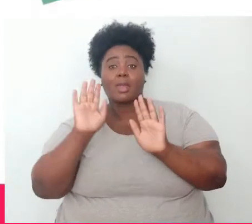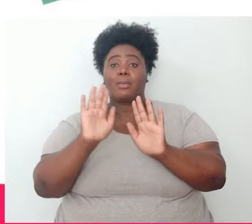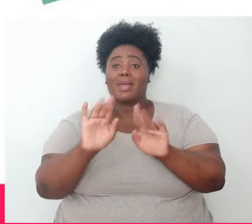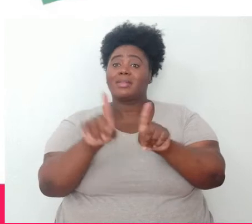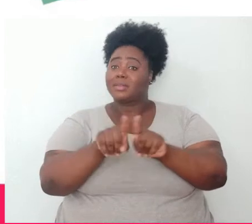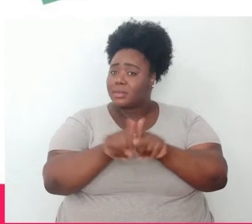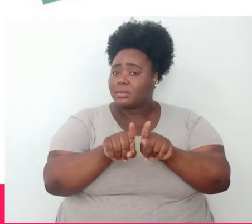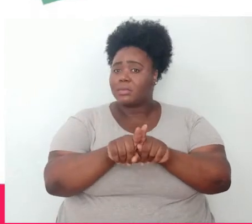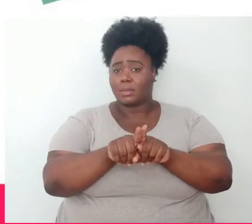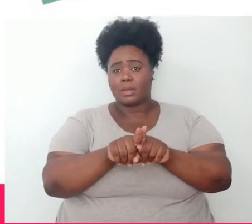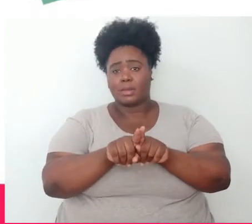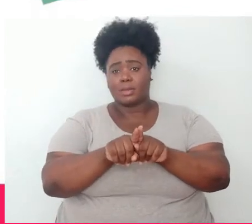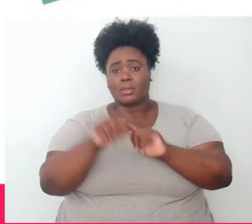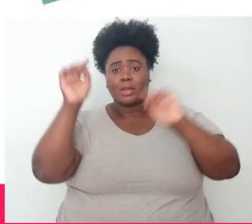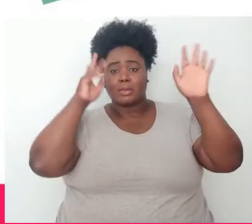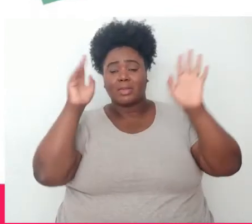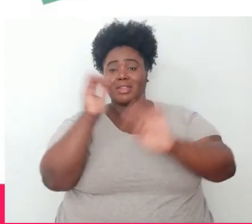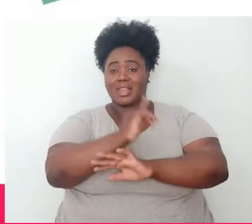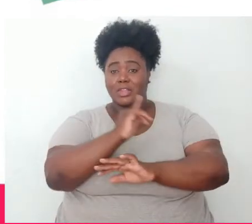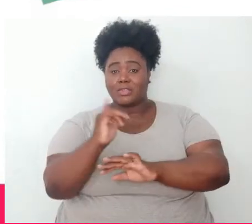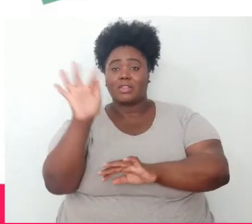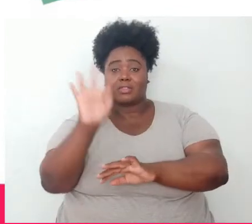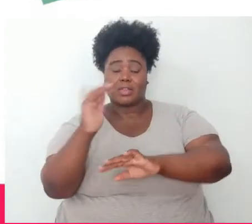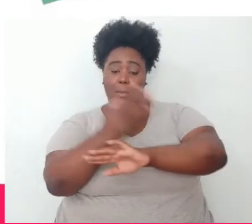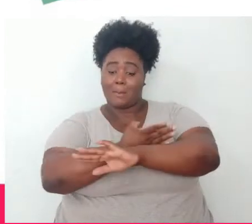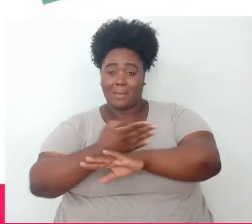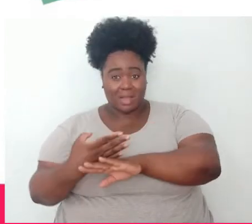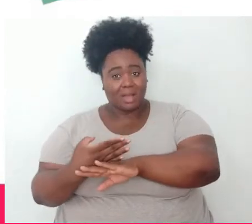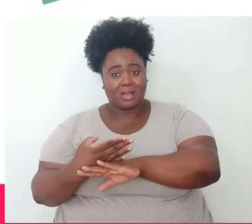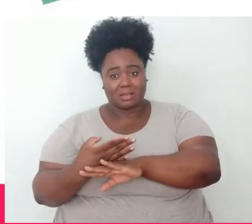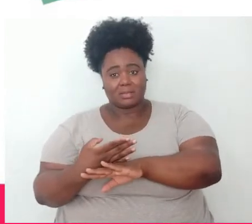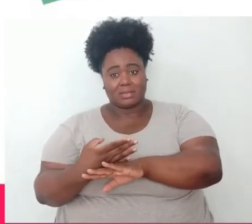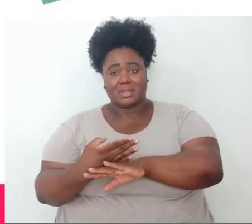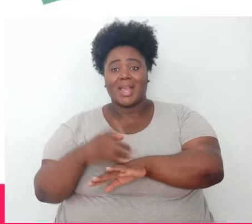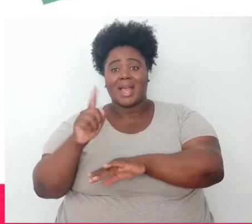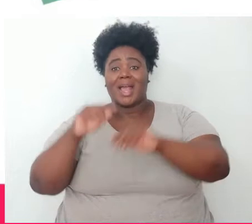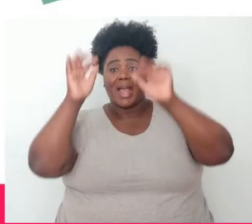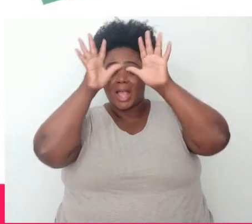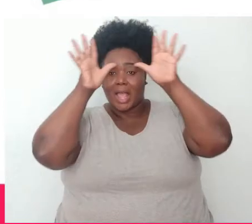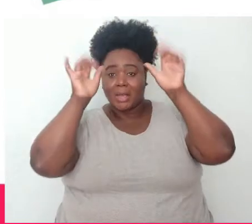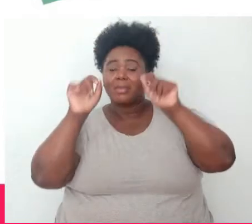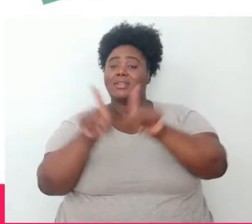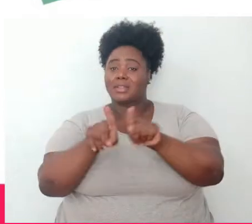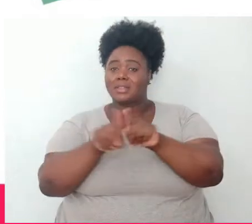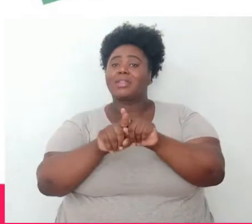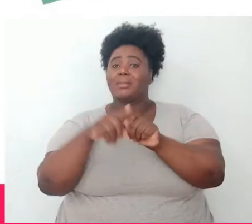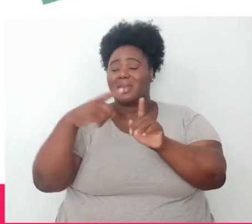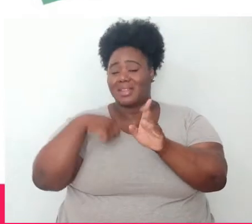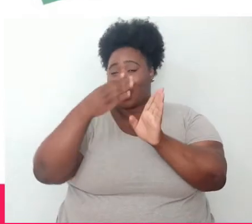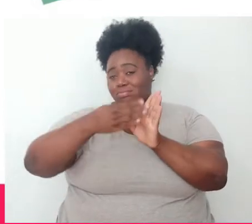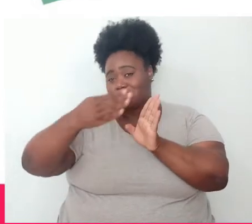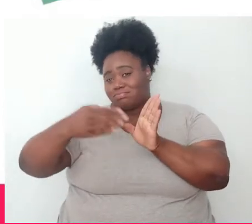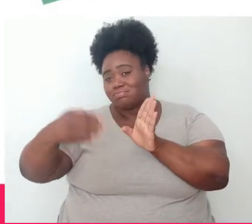muito também pelo imaginário institucional, acadêmico branco. A Amazônia também passa por todos esses processos,